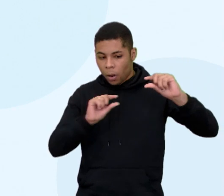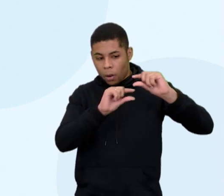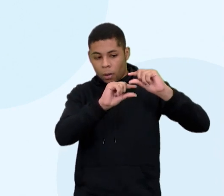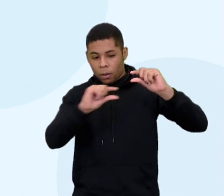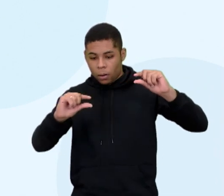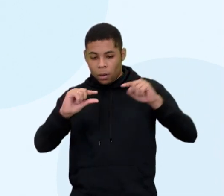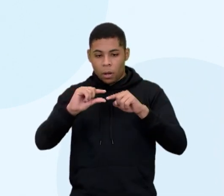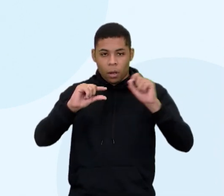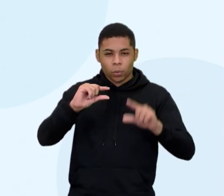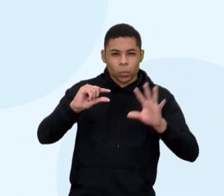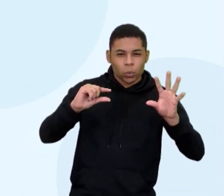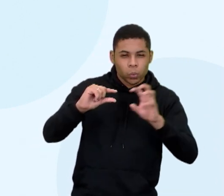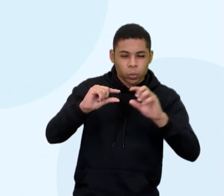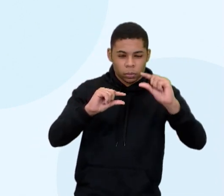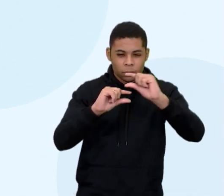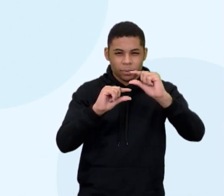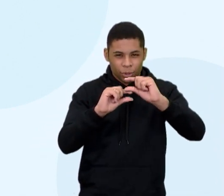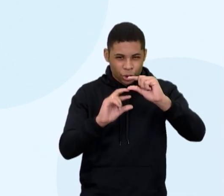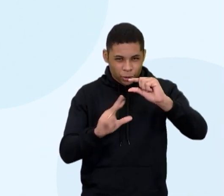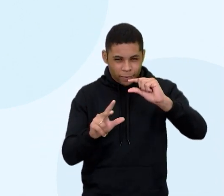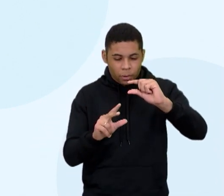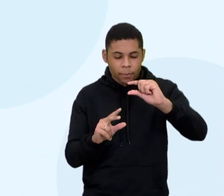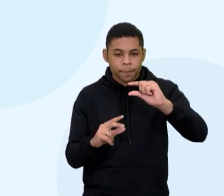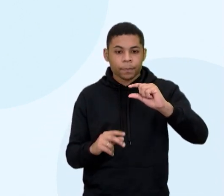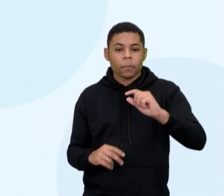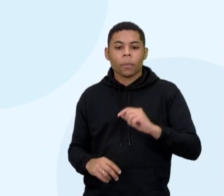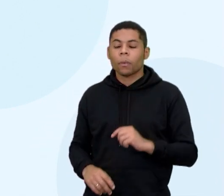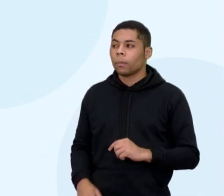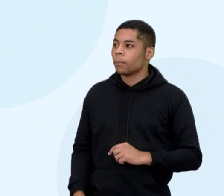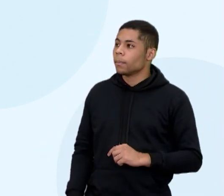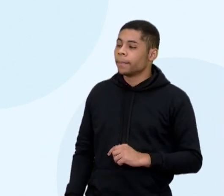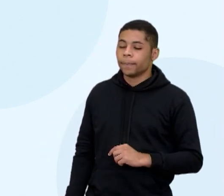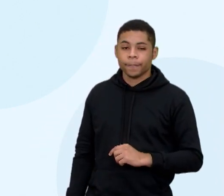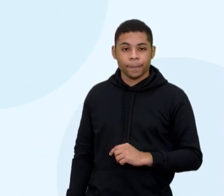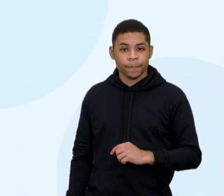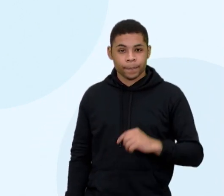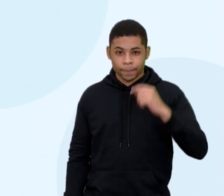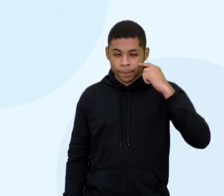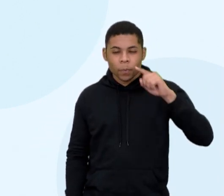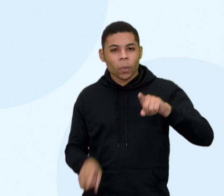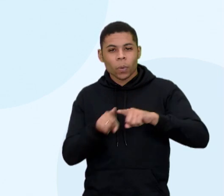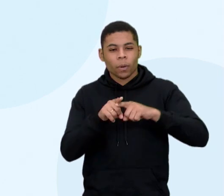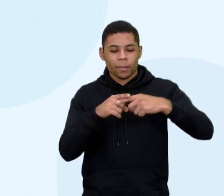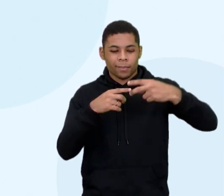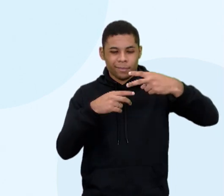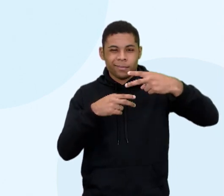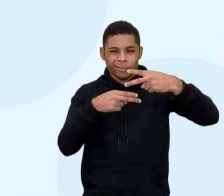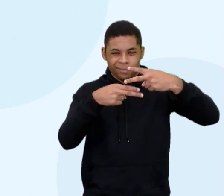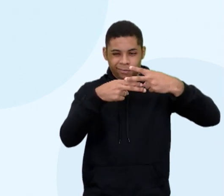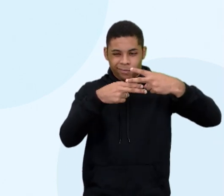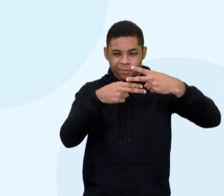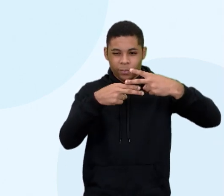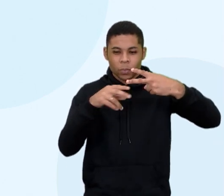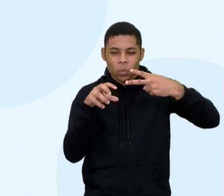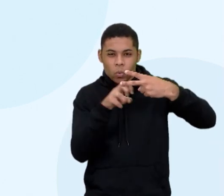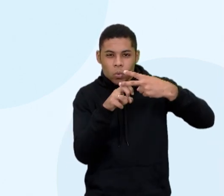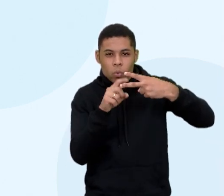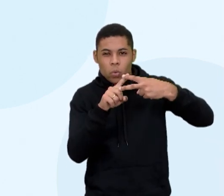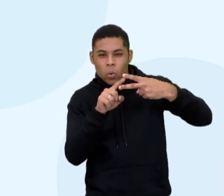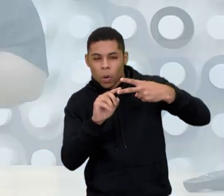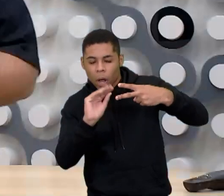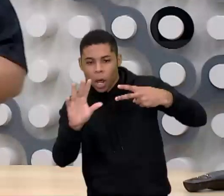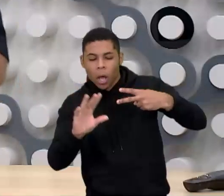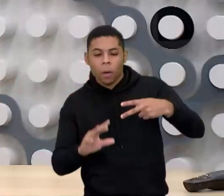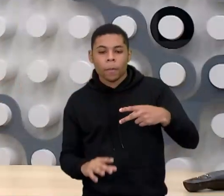o período aí, né, da faixa aí até os 30 anos, ou seja, até de 25 a 29 anos. Então a tendência, né,